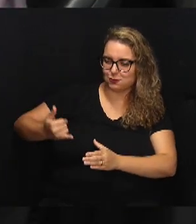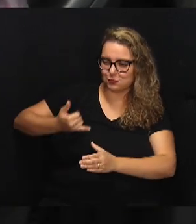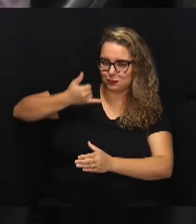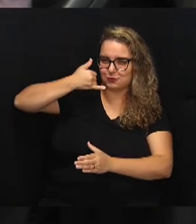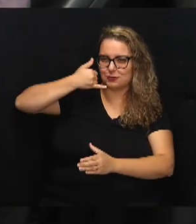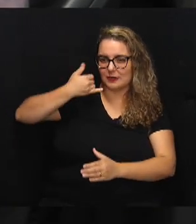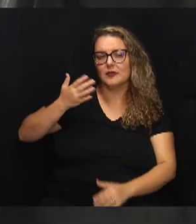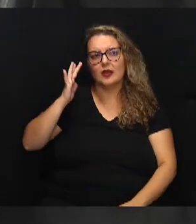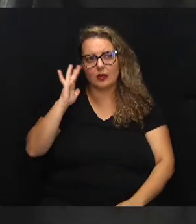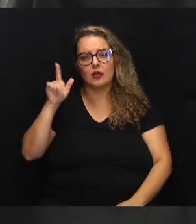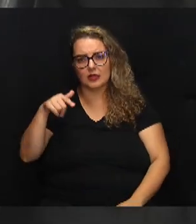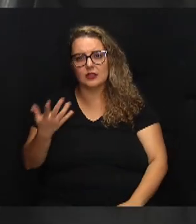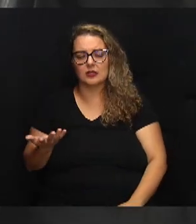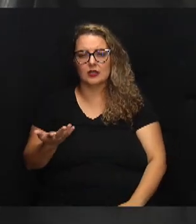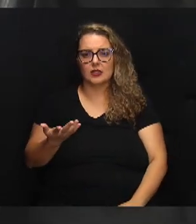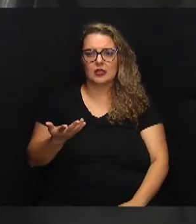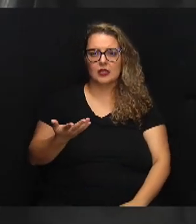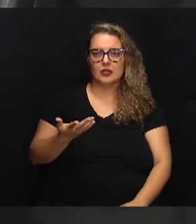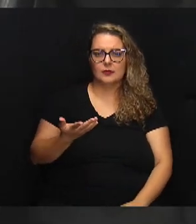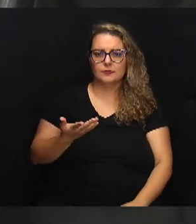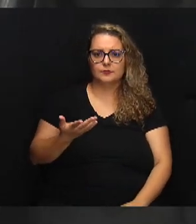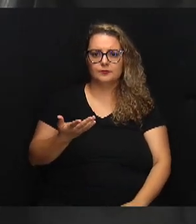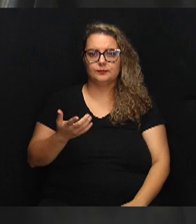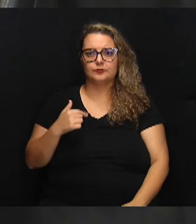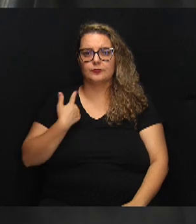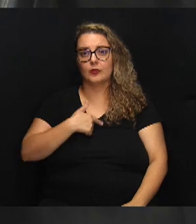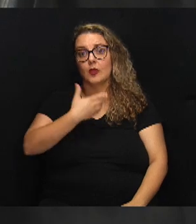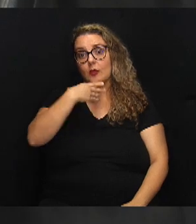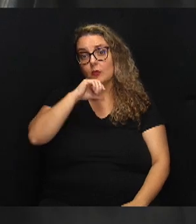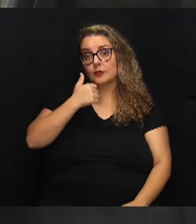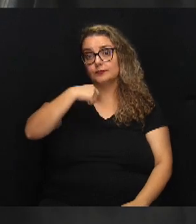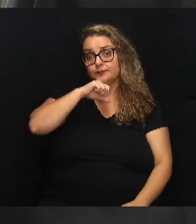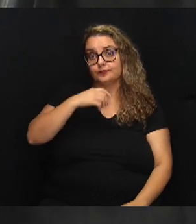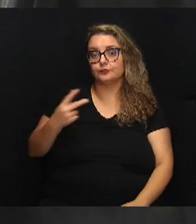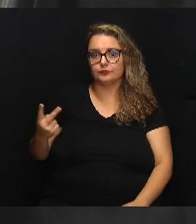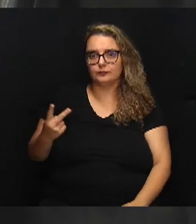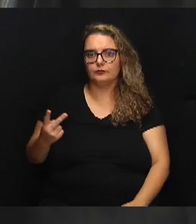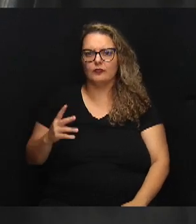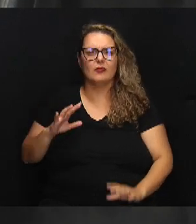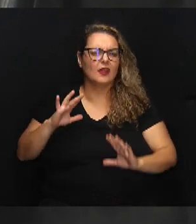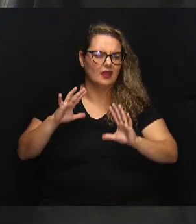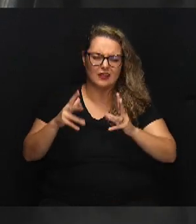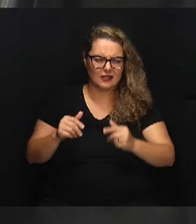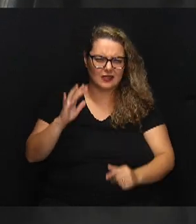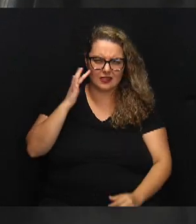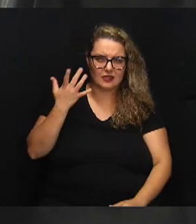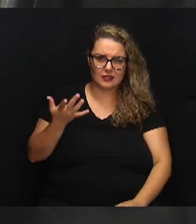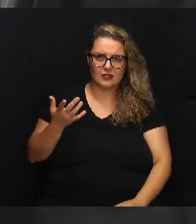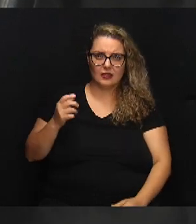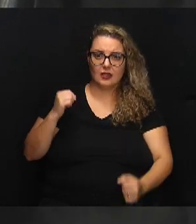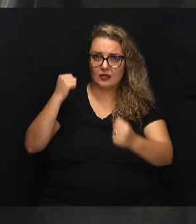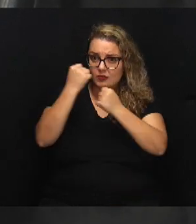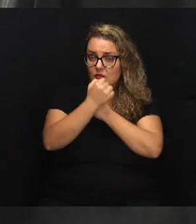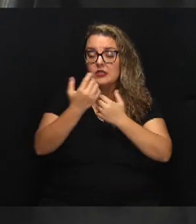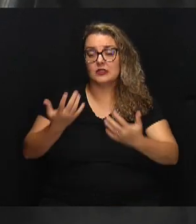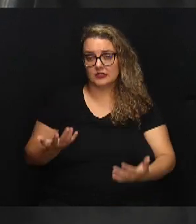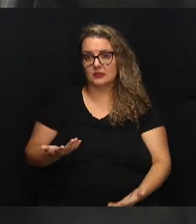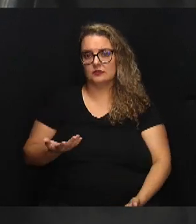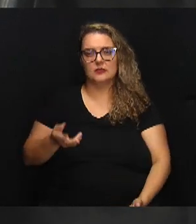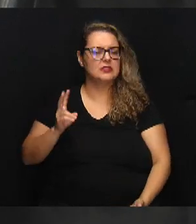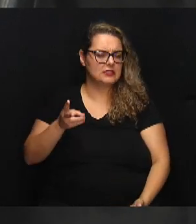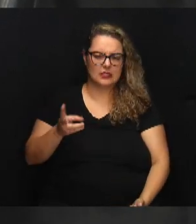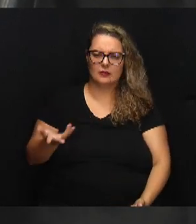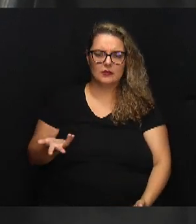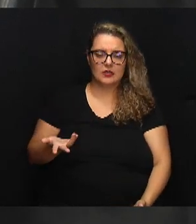acho que é isso, assim, tem os nossos pais, né? Minha mãe e meu pai, acho que de todo mundo, né? É muita proteção, né? Sempre,